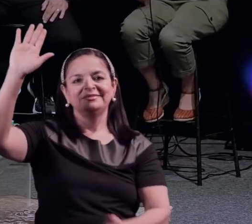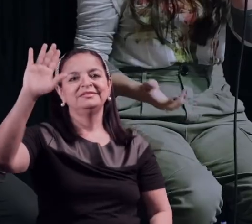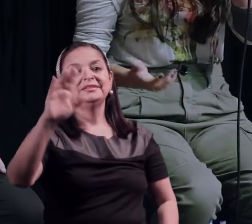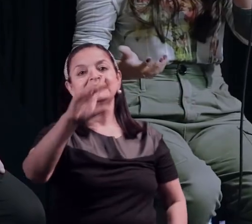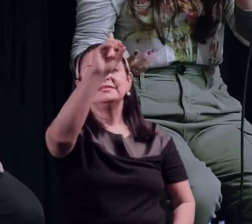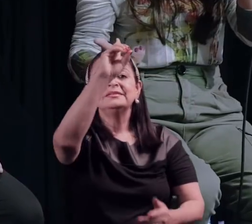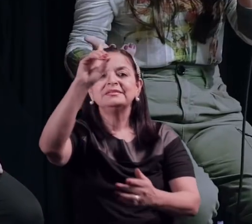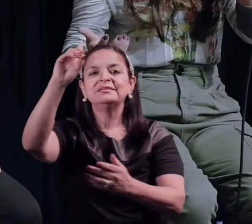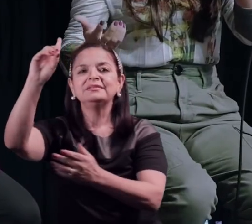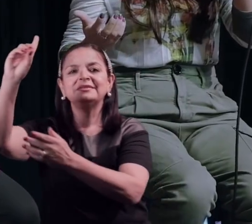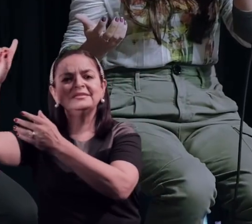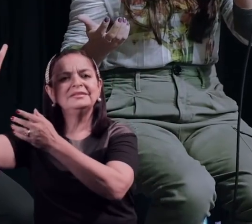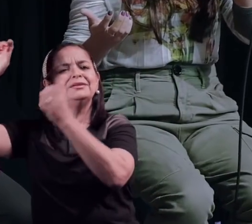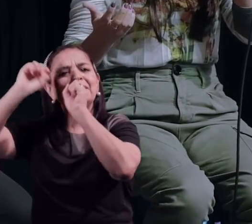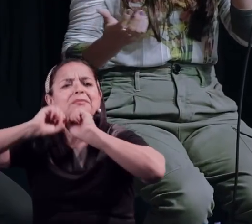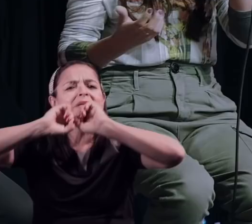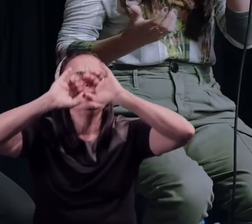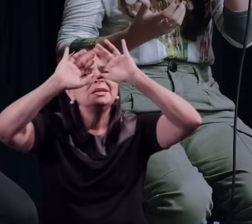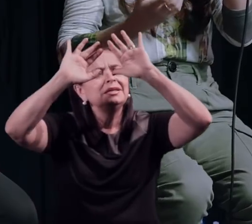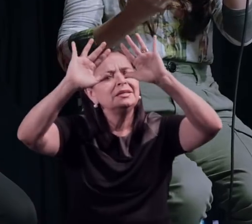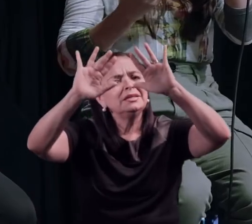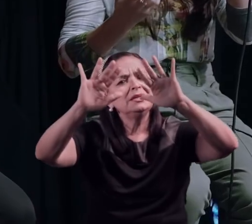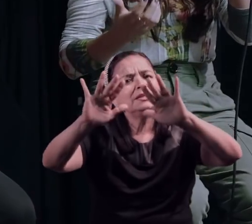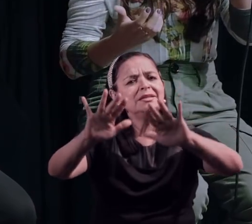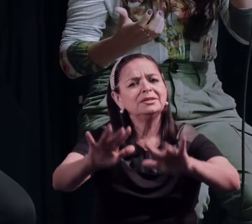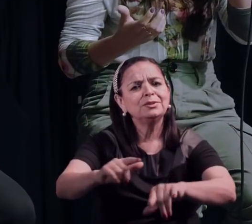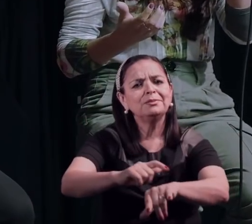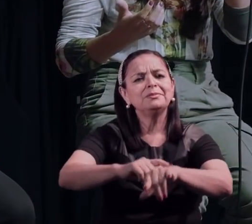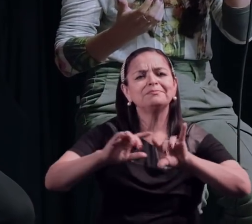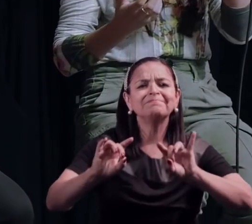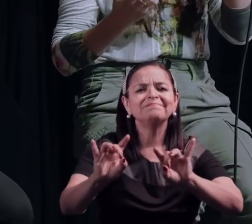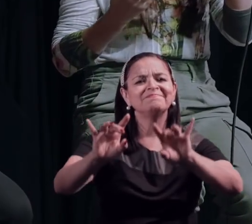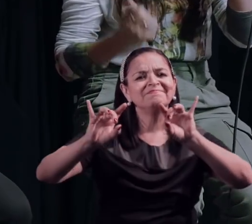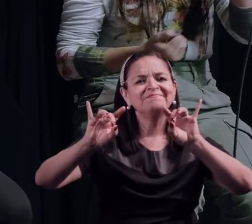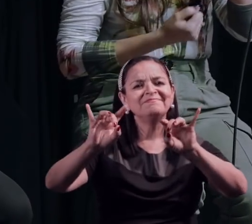honra e santifique este momento.